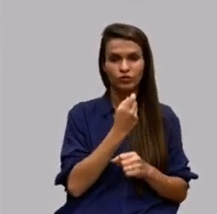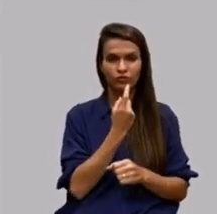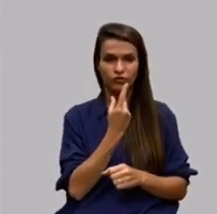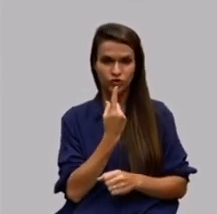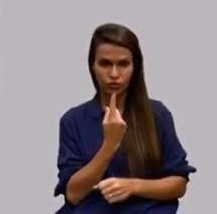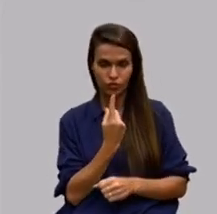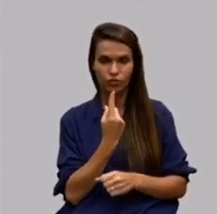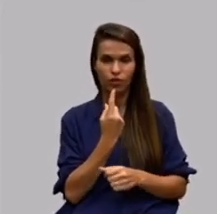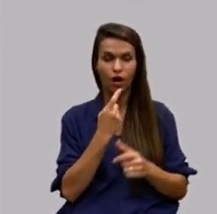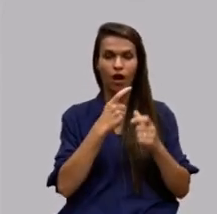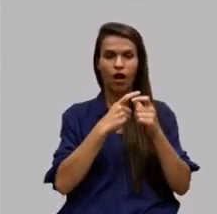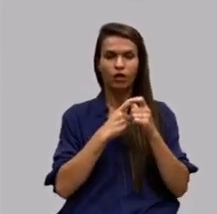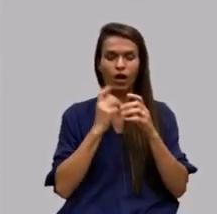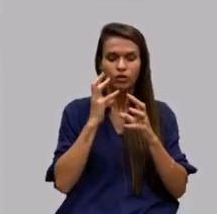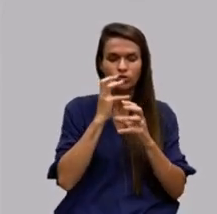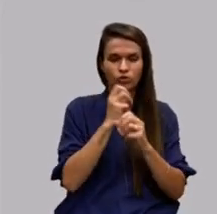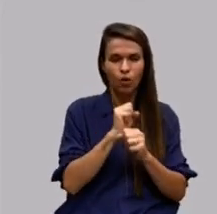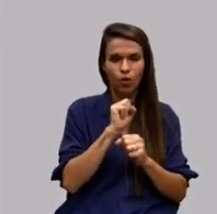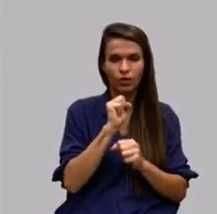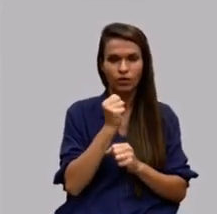dívida somava